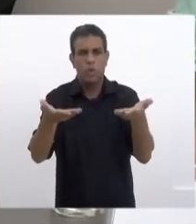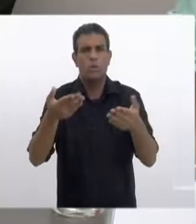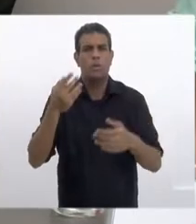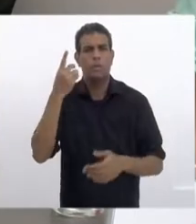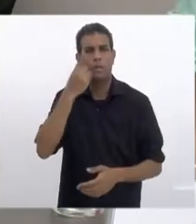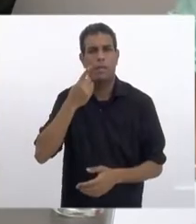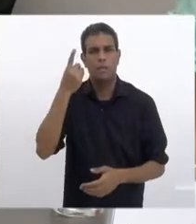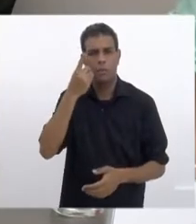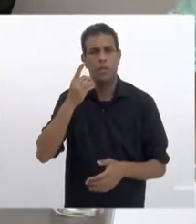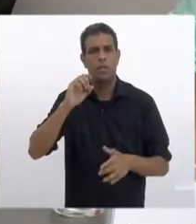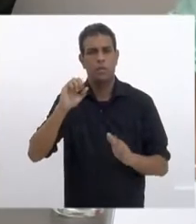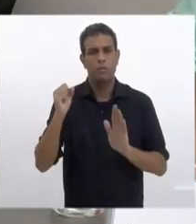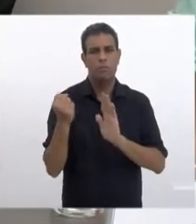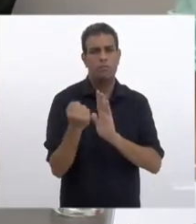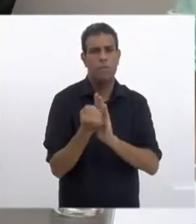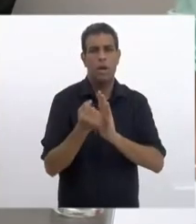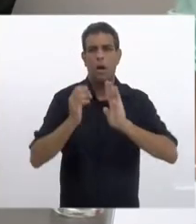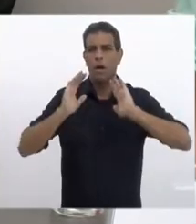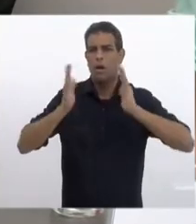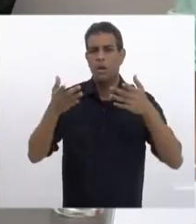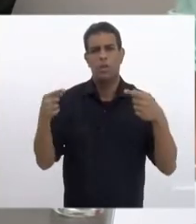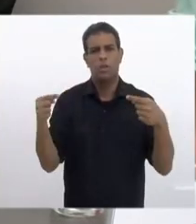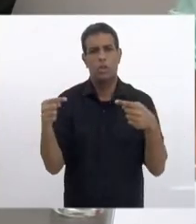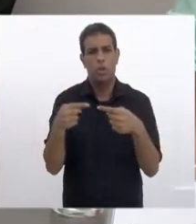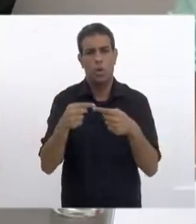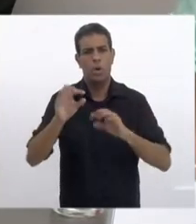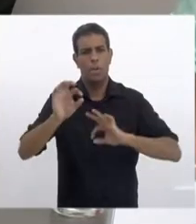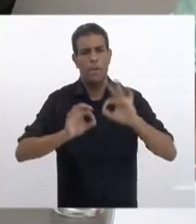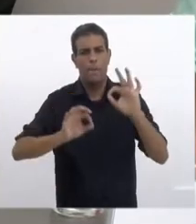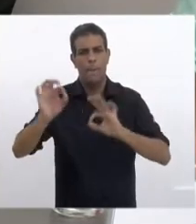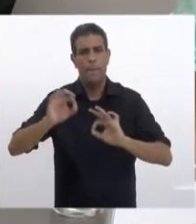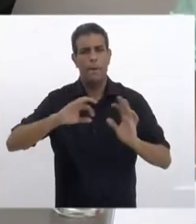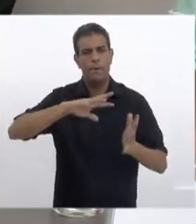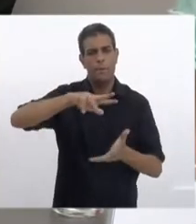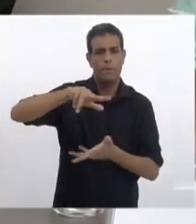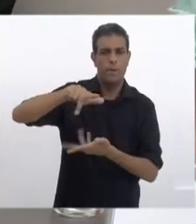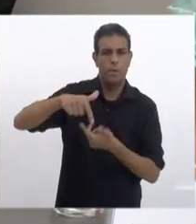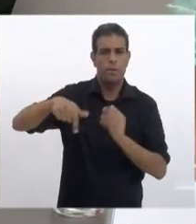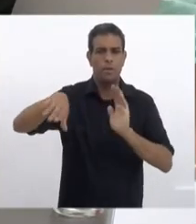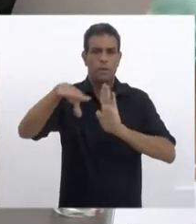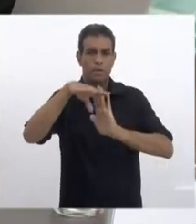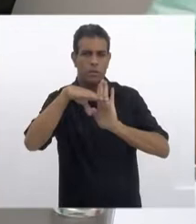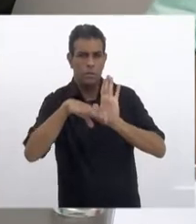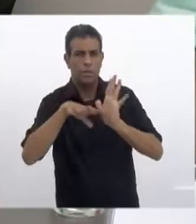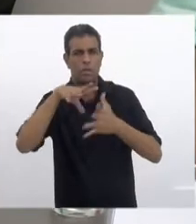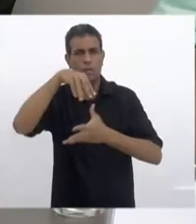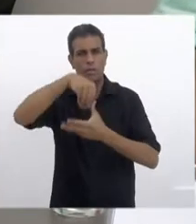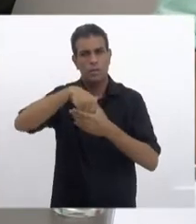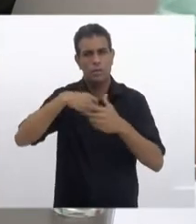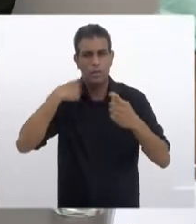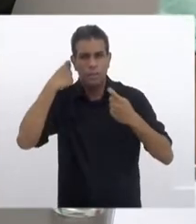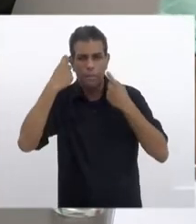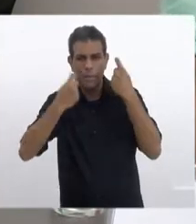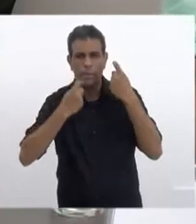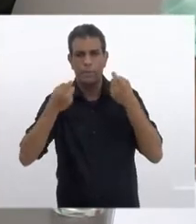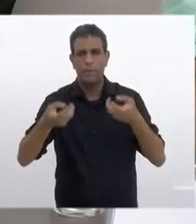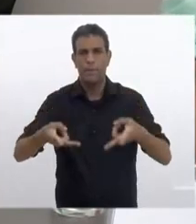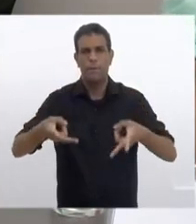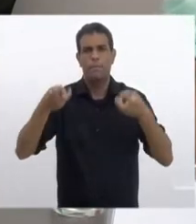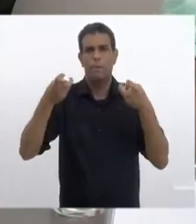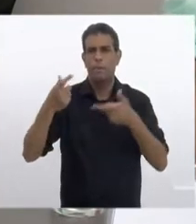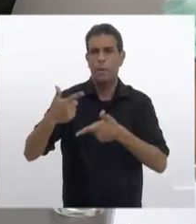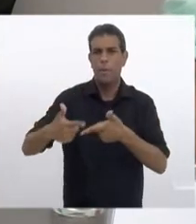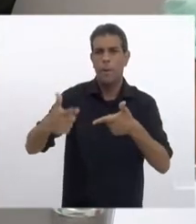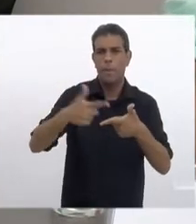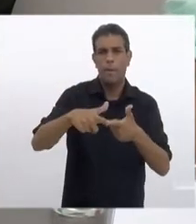colocou muito bem, né, a dimensão, baseada num relatório mundial, que traz uma perspectiva, uma preocupação com a percepção desse